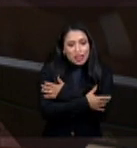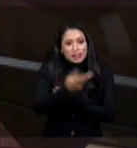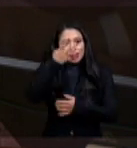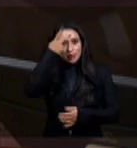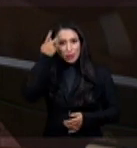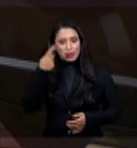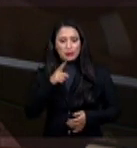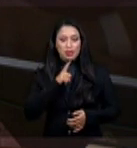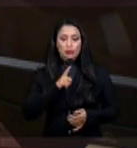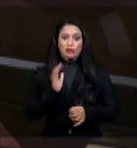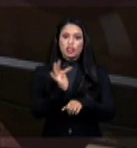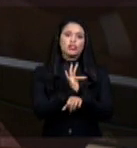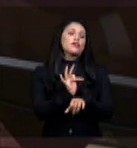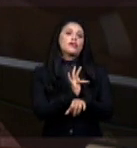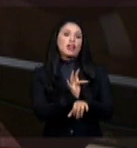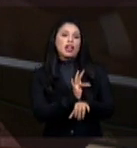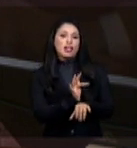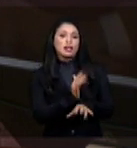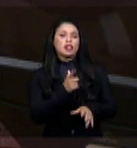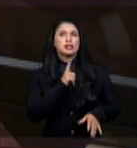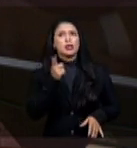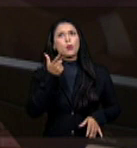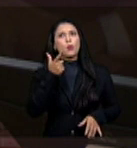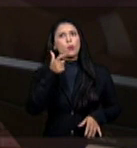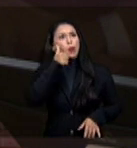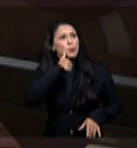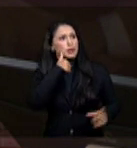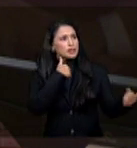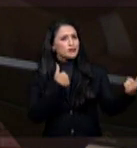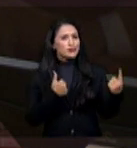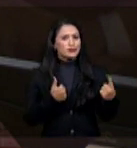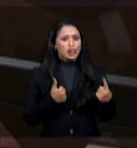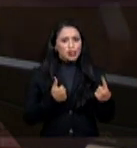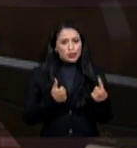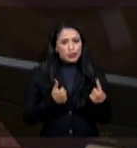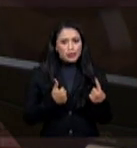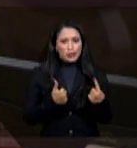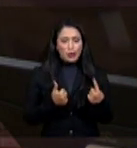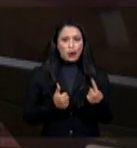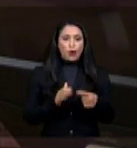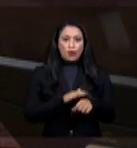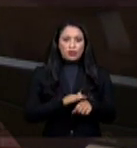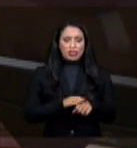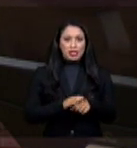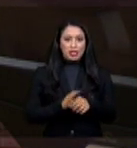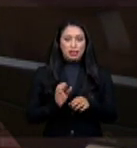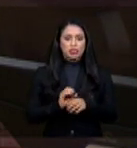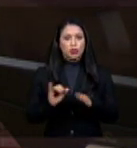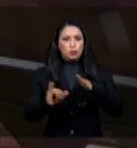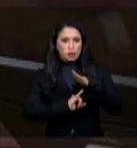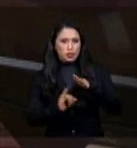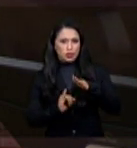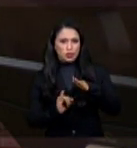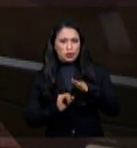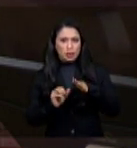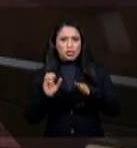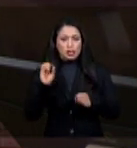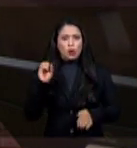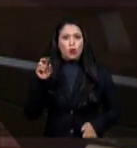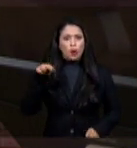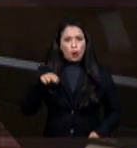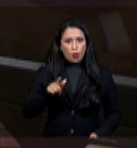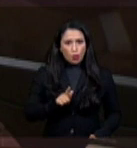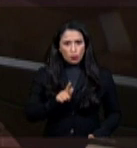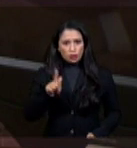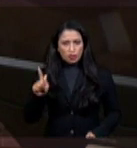férias, conheci uma moça que veio falar comigo, que ela tem uma ONG, uma instituição em São Paulo, que atende